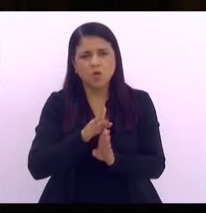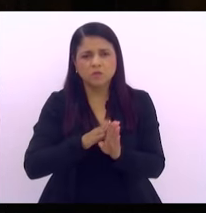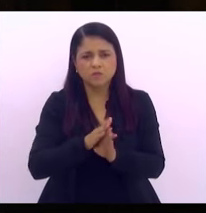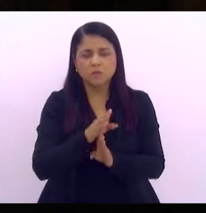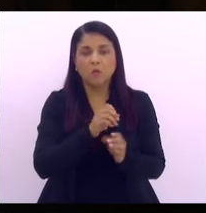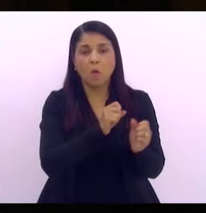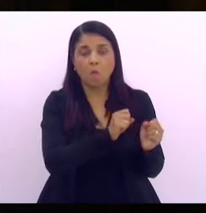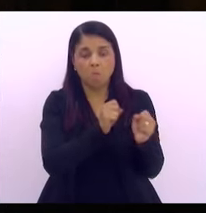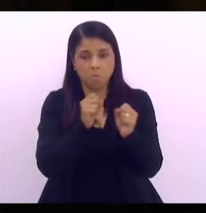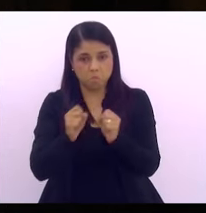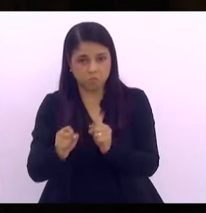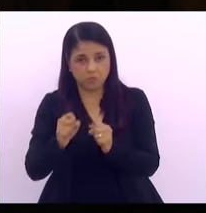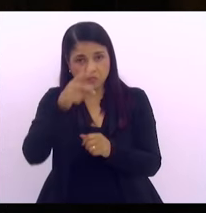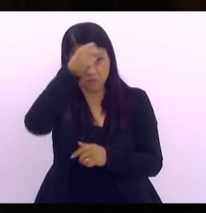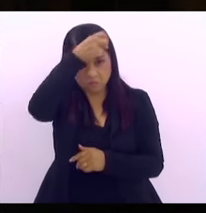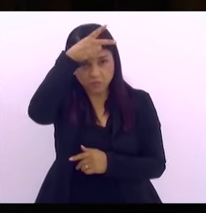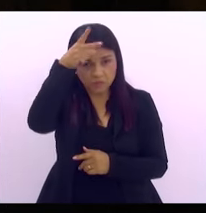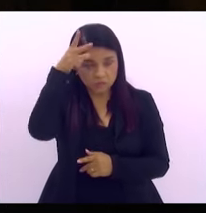Poder Público Municipal,